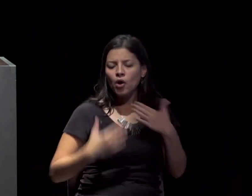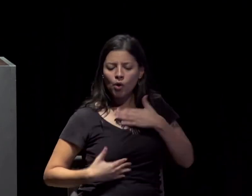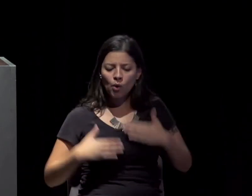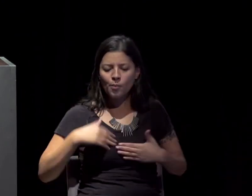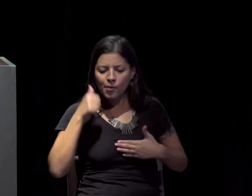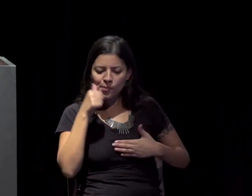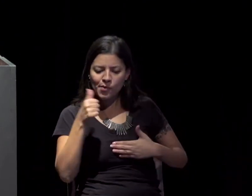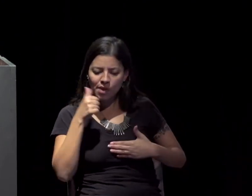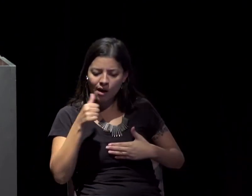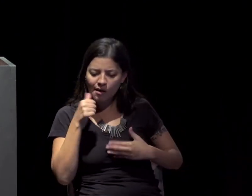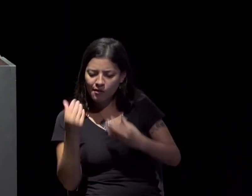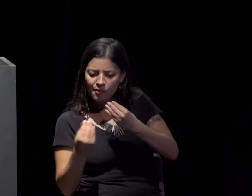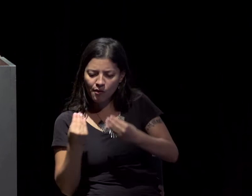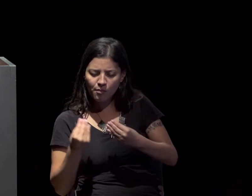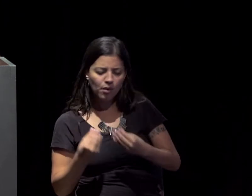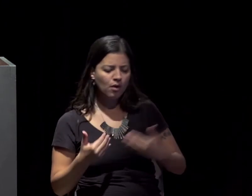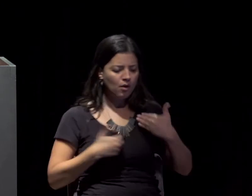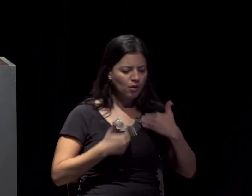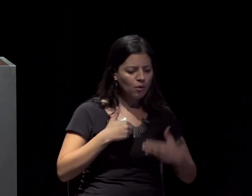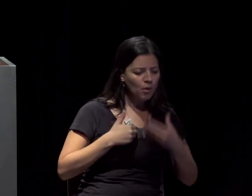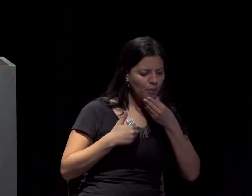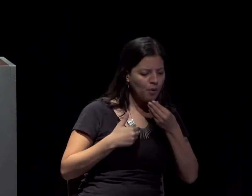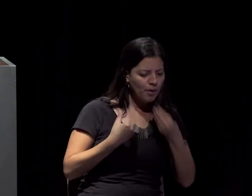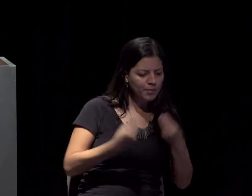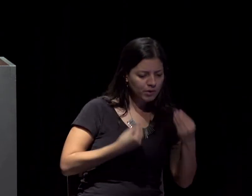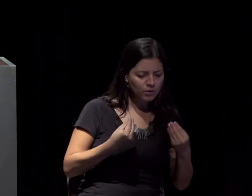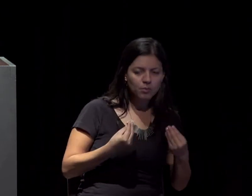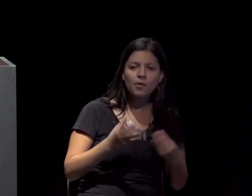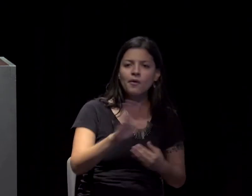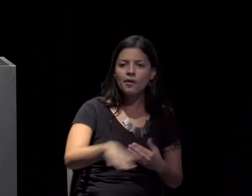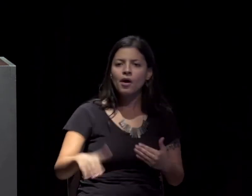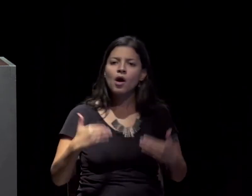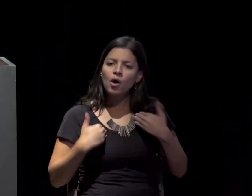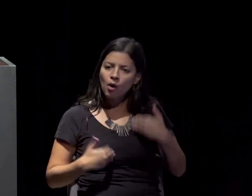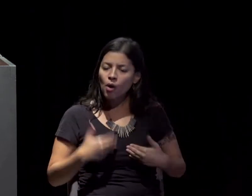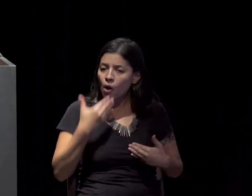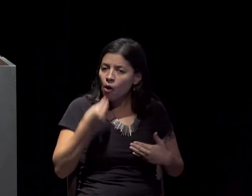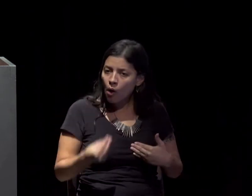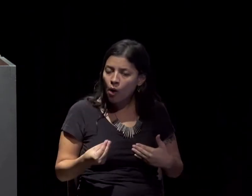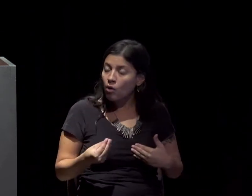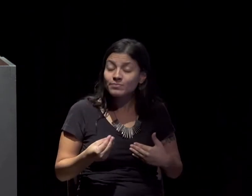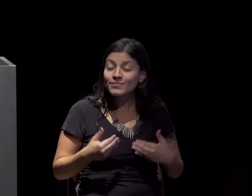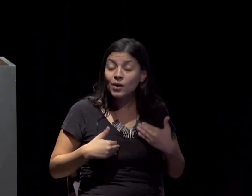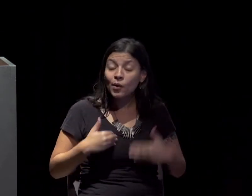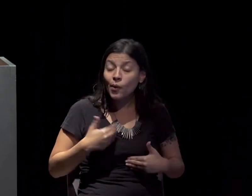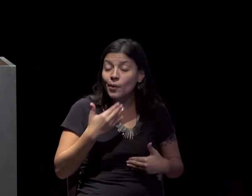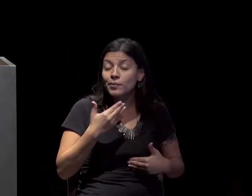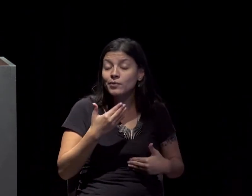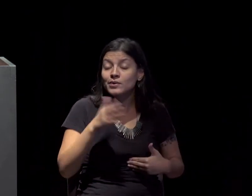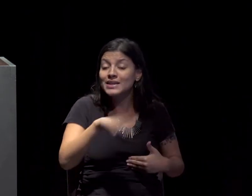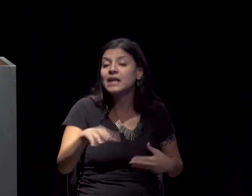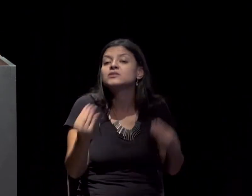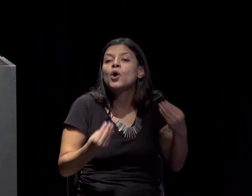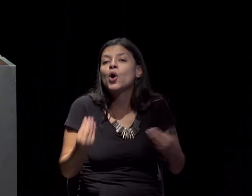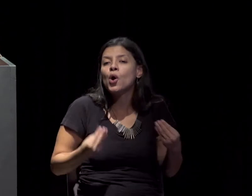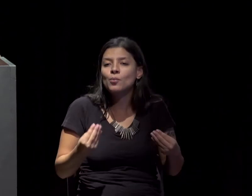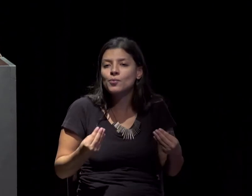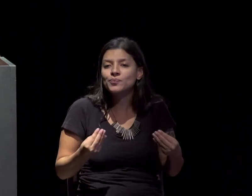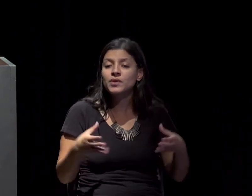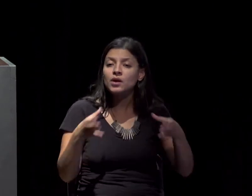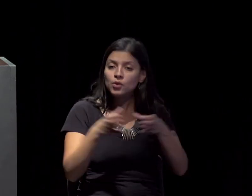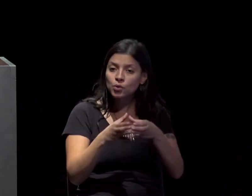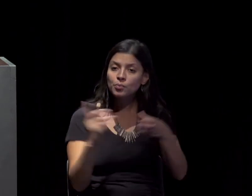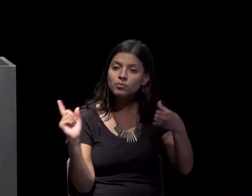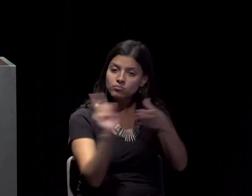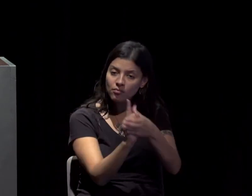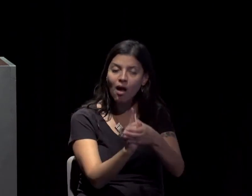corporalidade masculina, de uma corporalidade infantil, que, uma vez constituída como sentido e parte do grupo, ela é garantia da